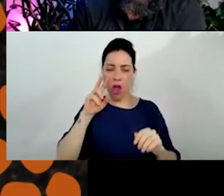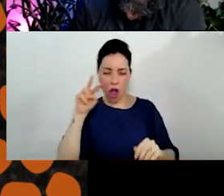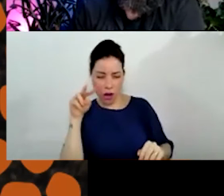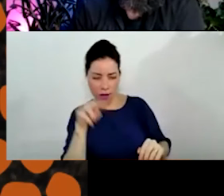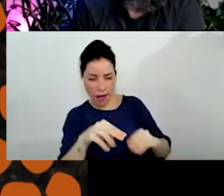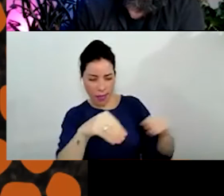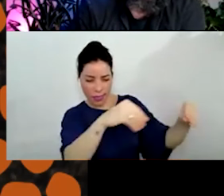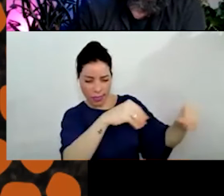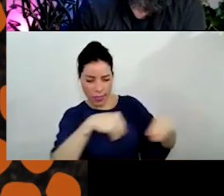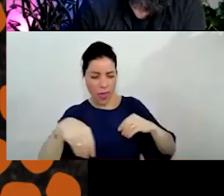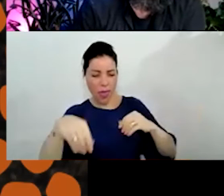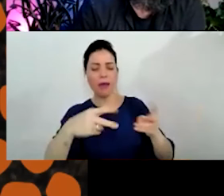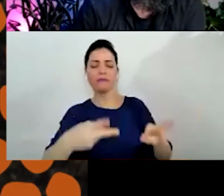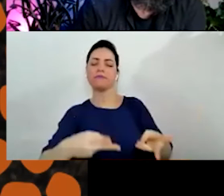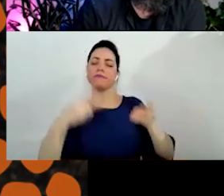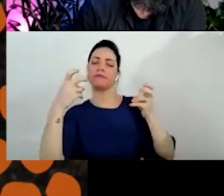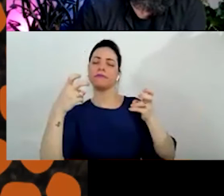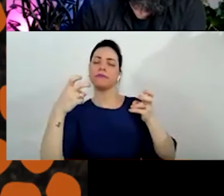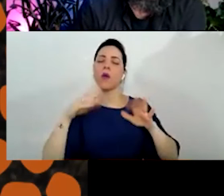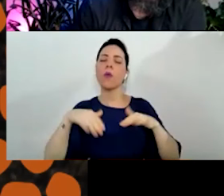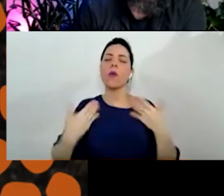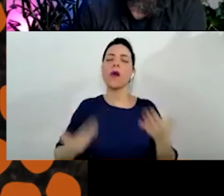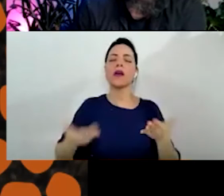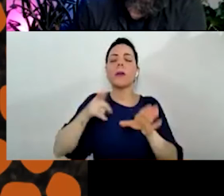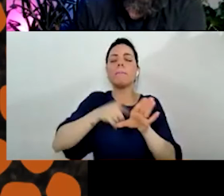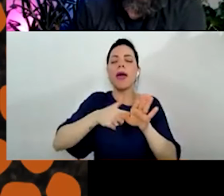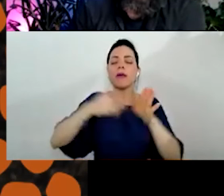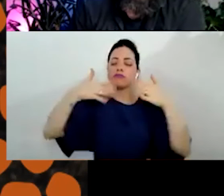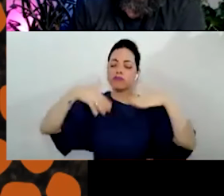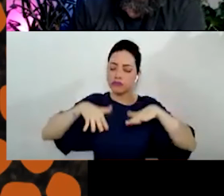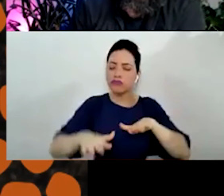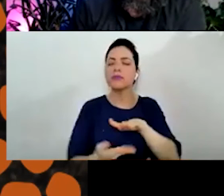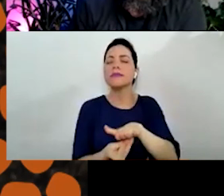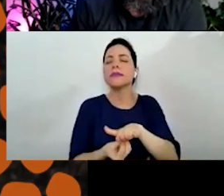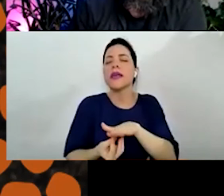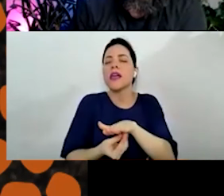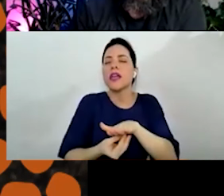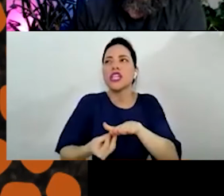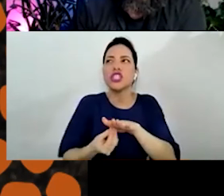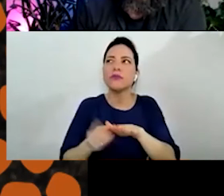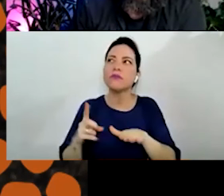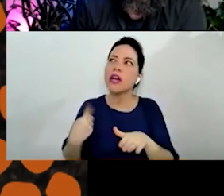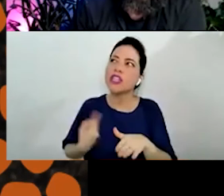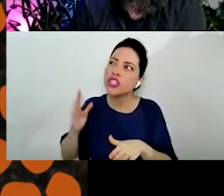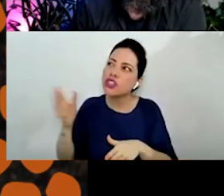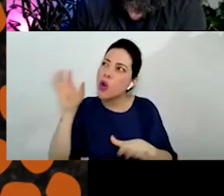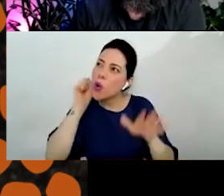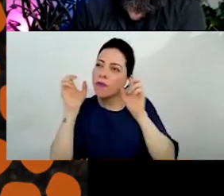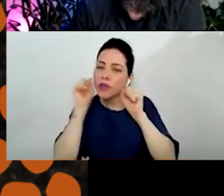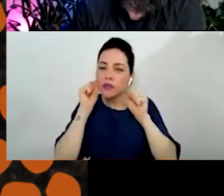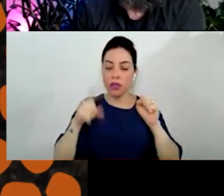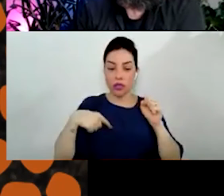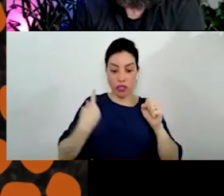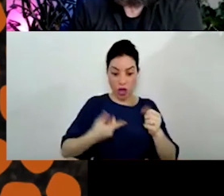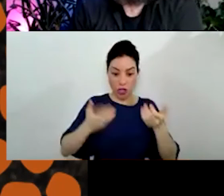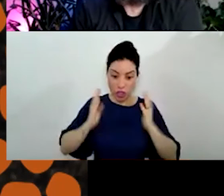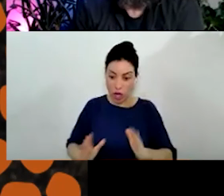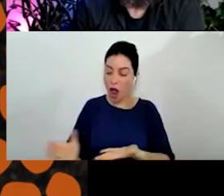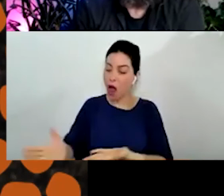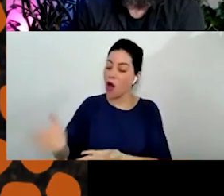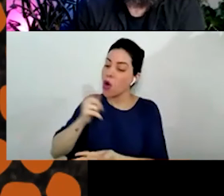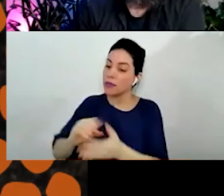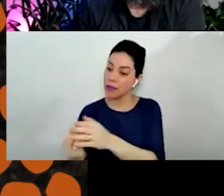sentimos a Terra ao pisarmos consequentemente a ouvimos na terra plantamos e colhemos da terra nós somos